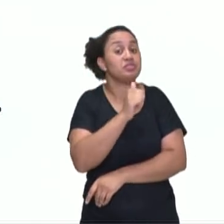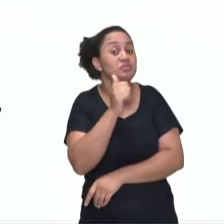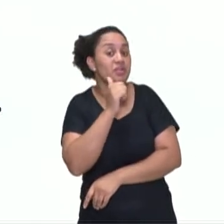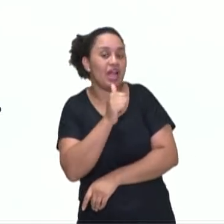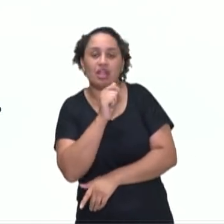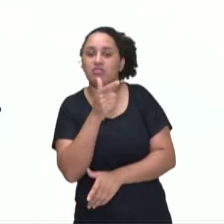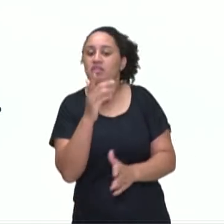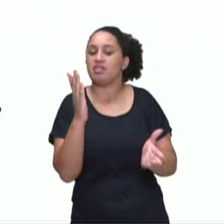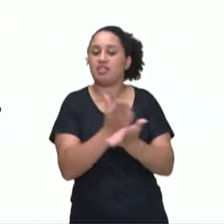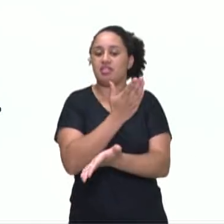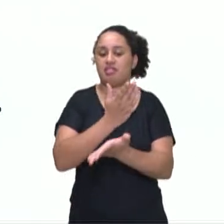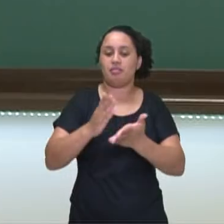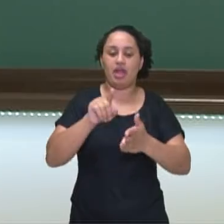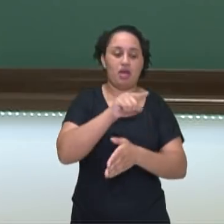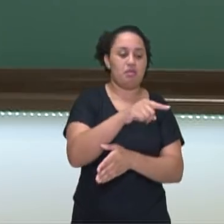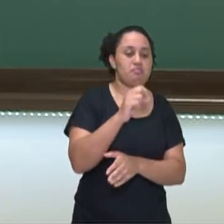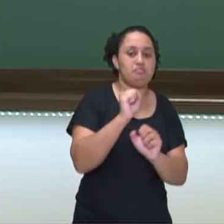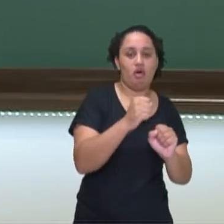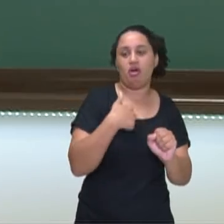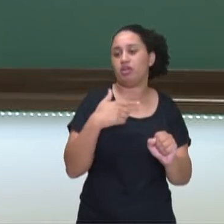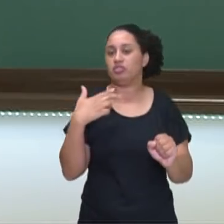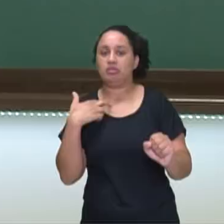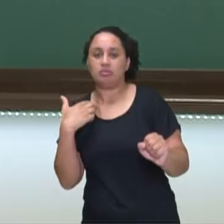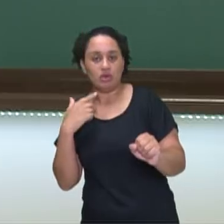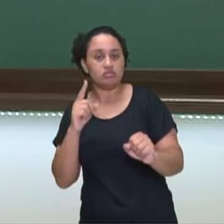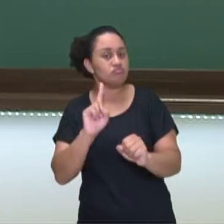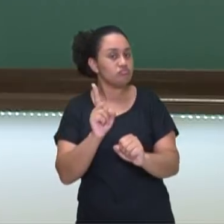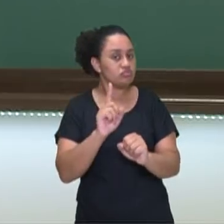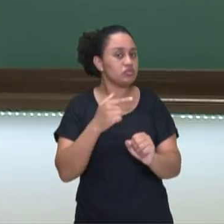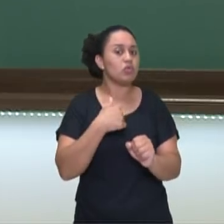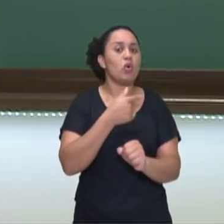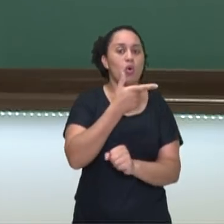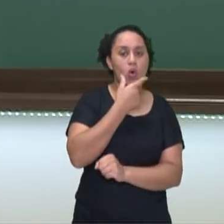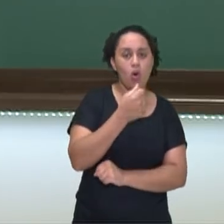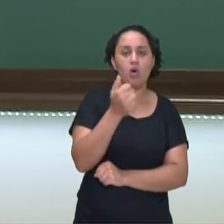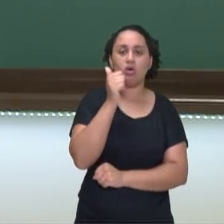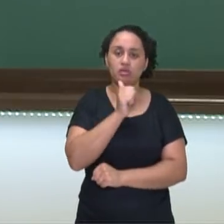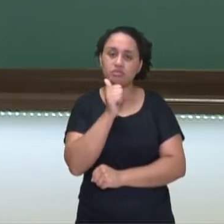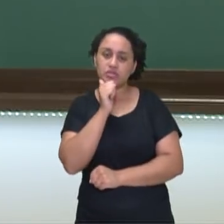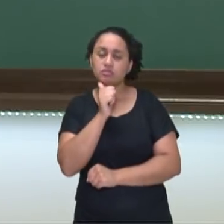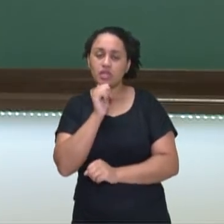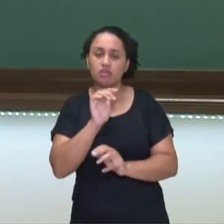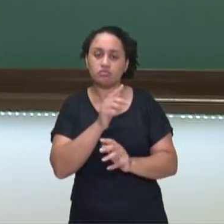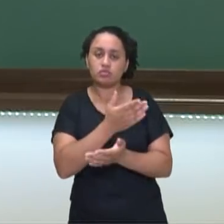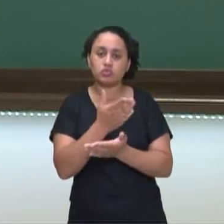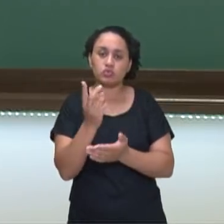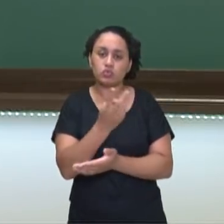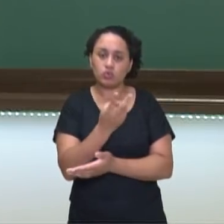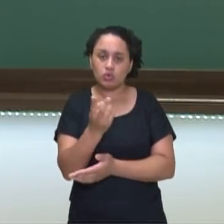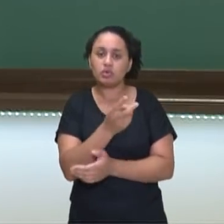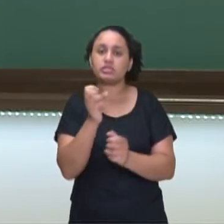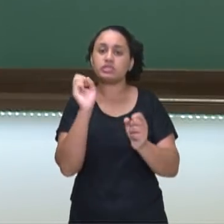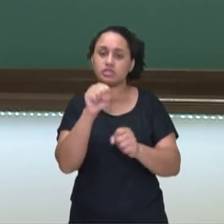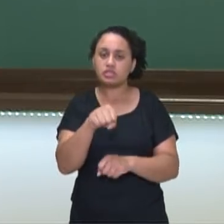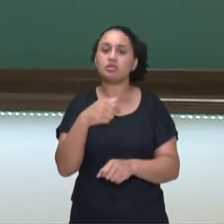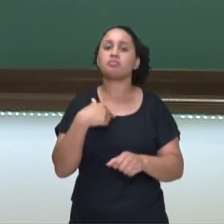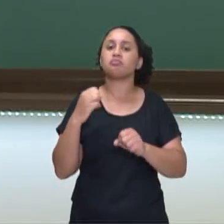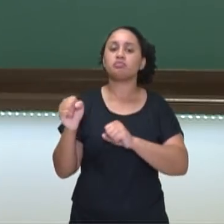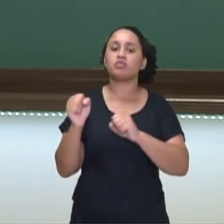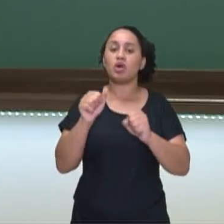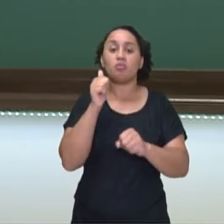essa distinção de gênero, tarefas, atividades masculinas, femininas, mulheres